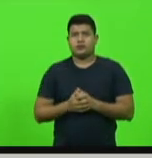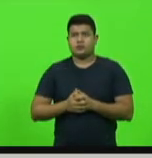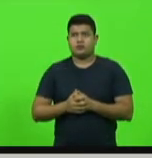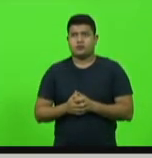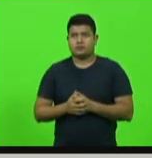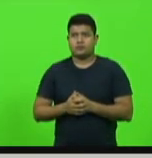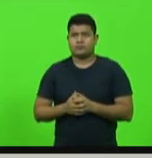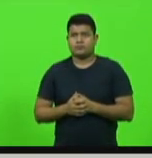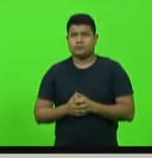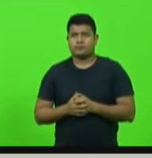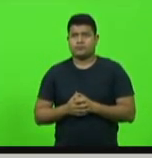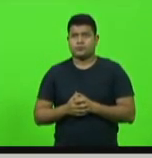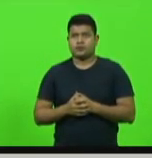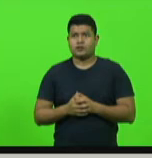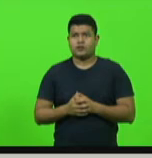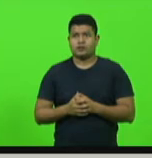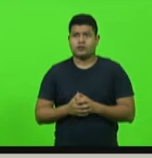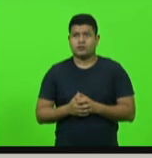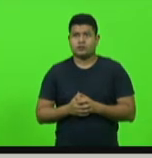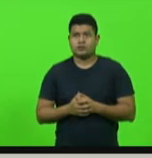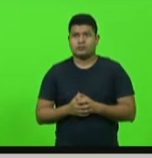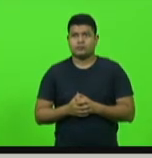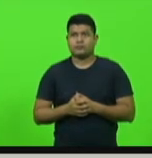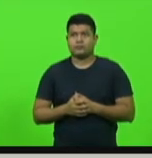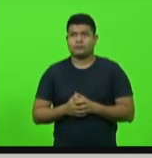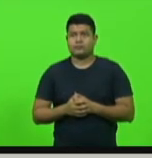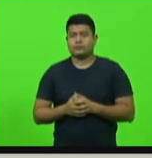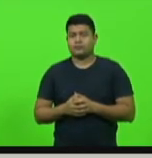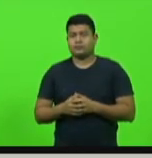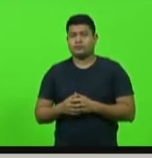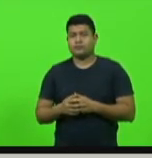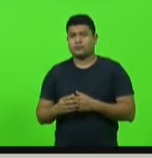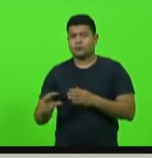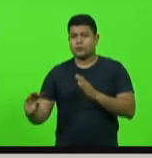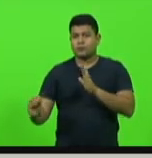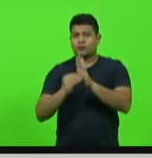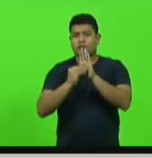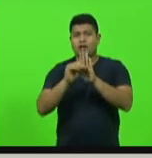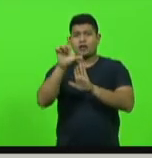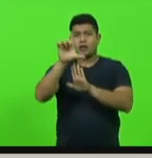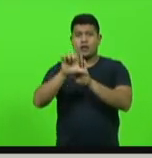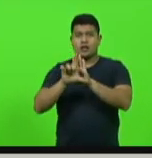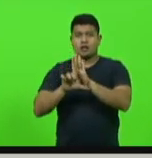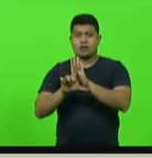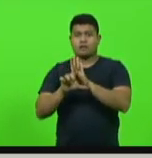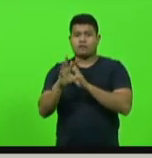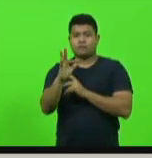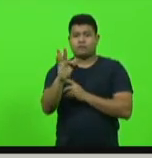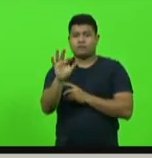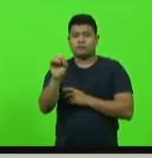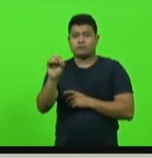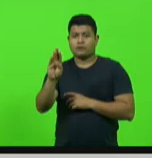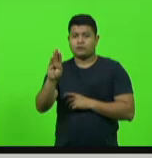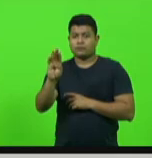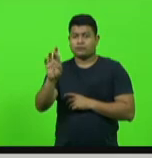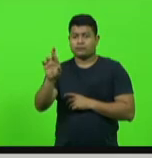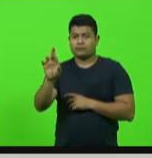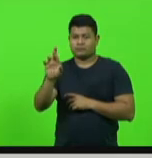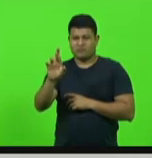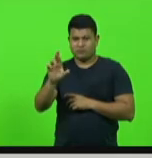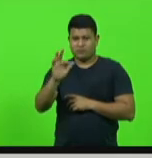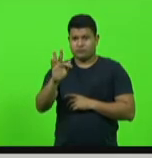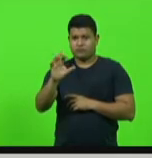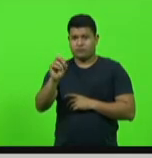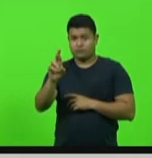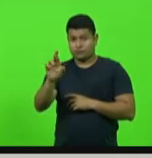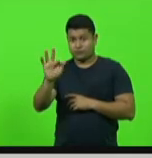Steinwander, por ter sido incluída na lista da Forbes entre uma das 100